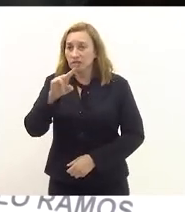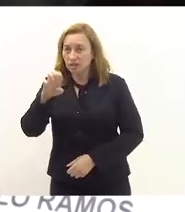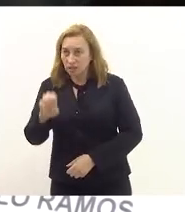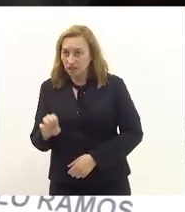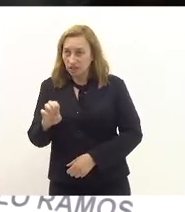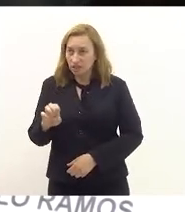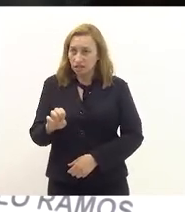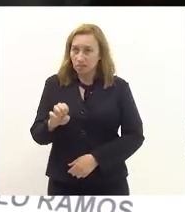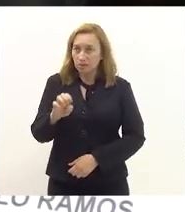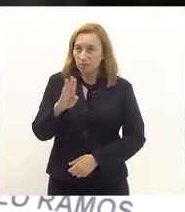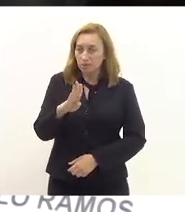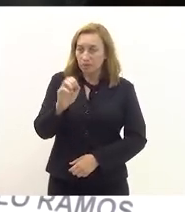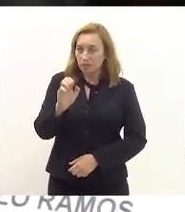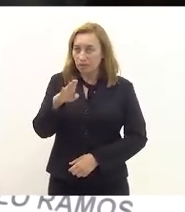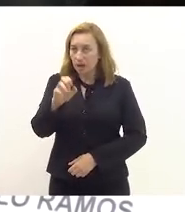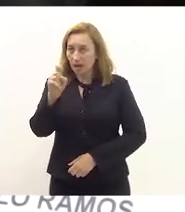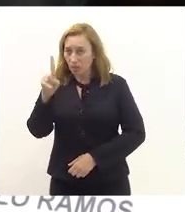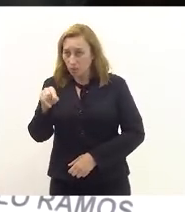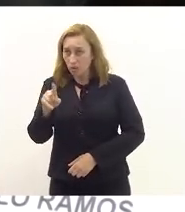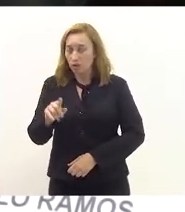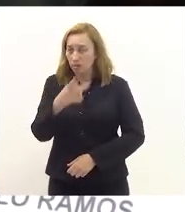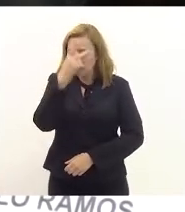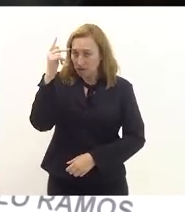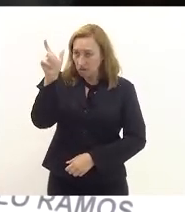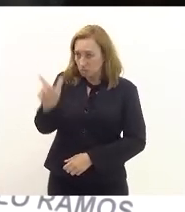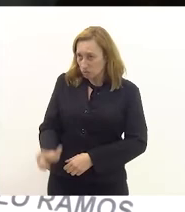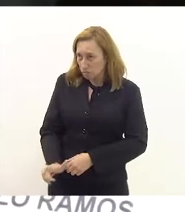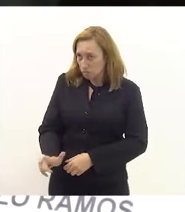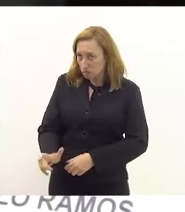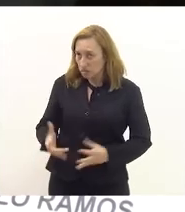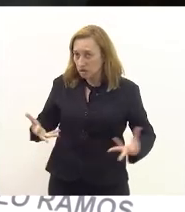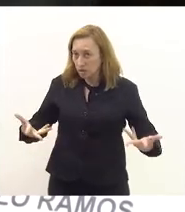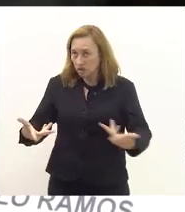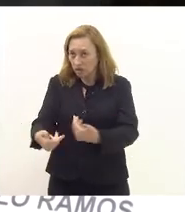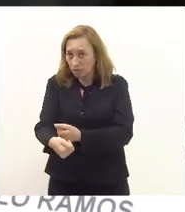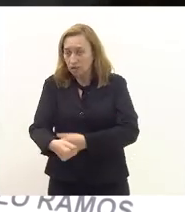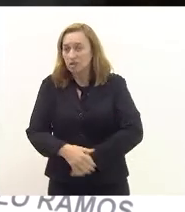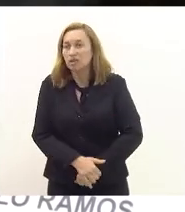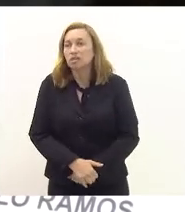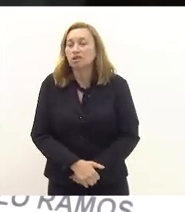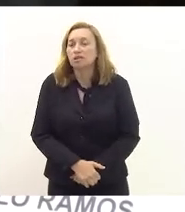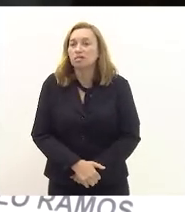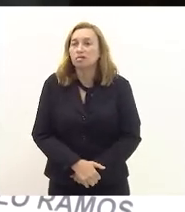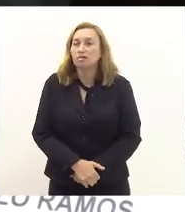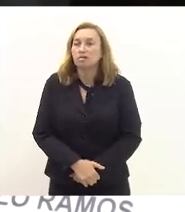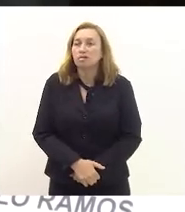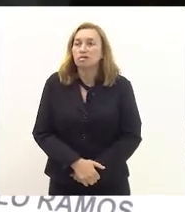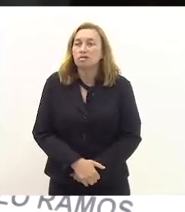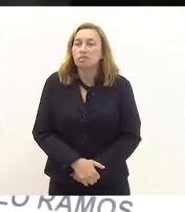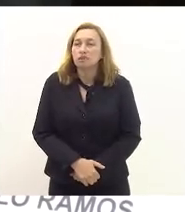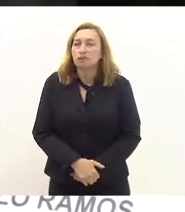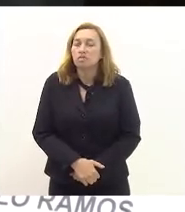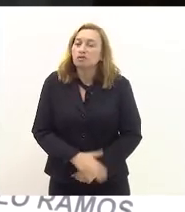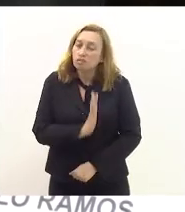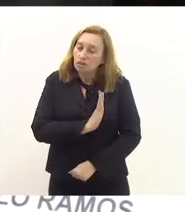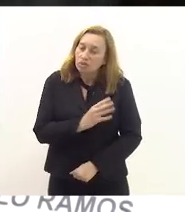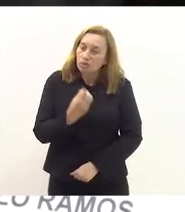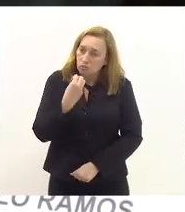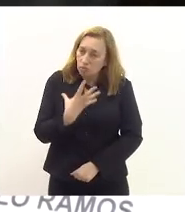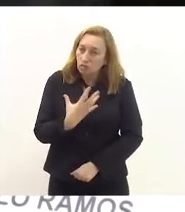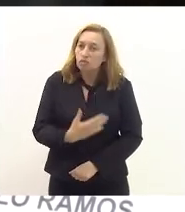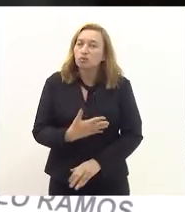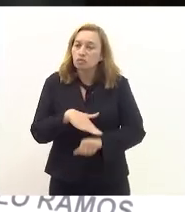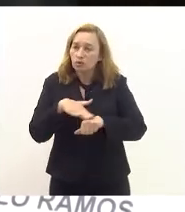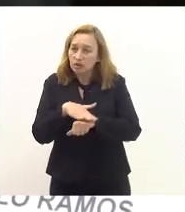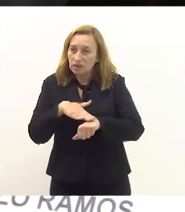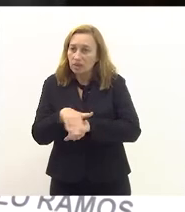nosso babalaô, que é uma pessoa incrível para quem conheceu o Ivanir. É uma pessoa de muito bom coração, é muito bom de